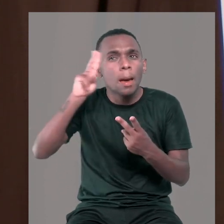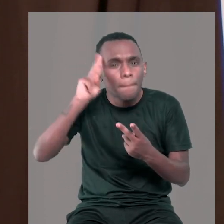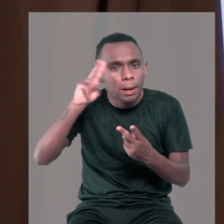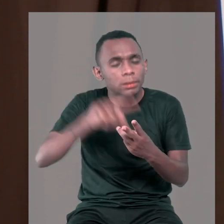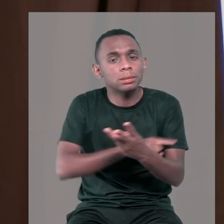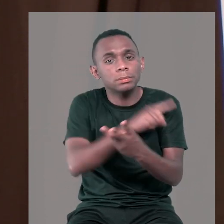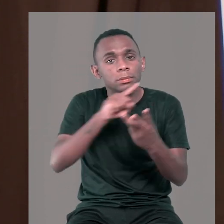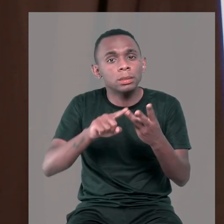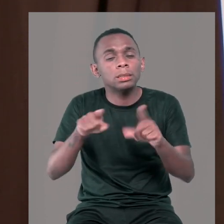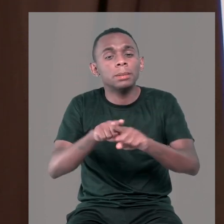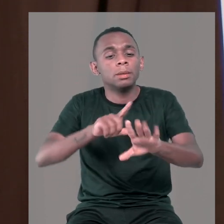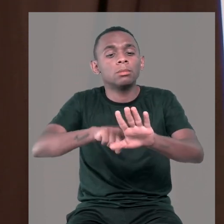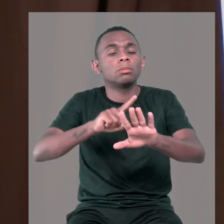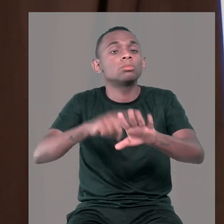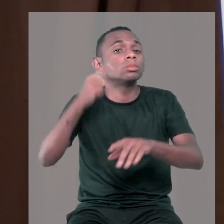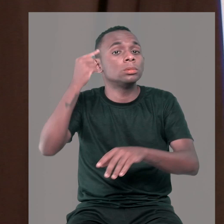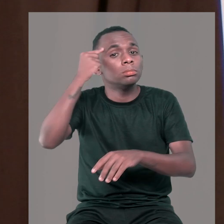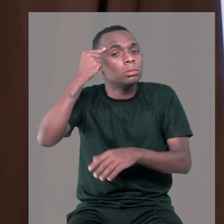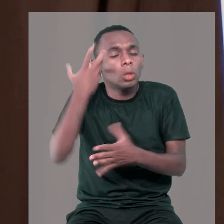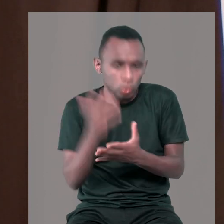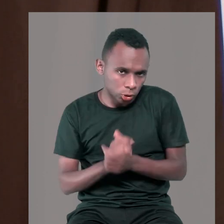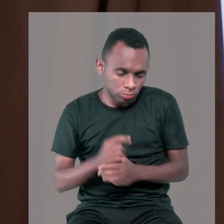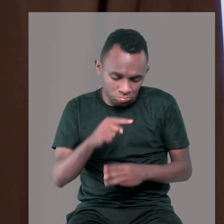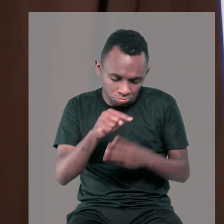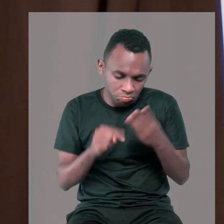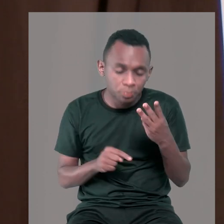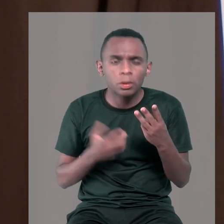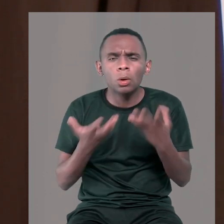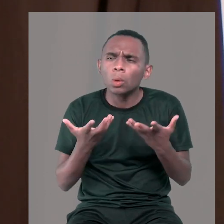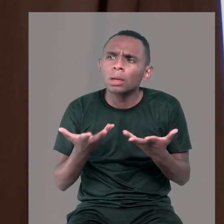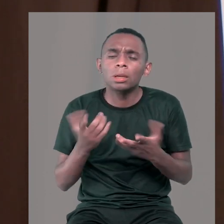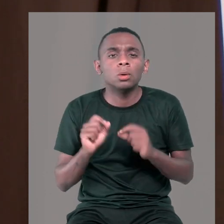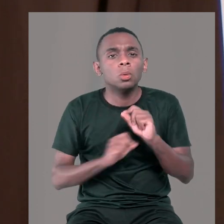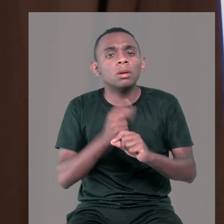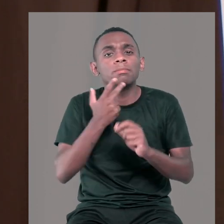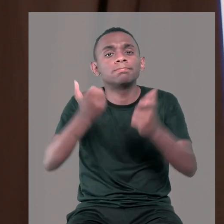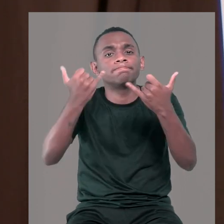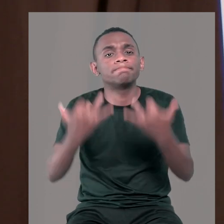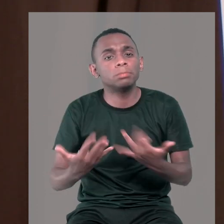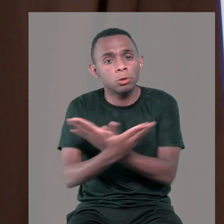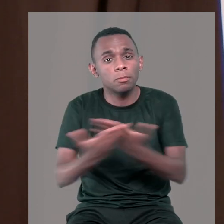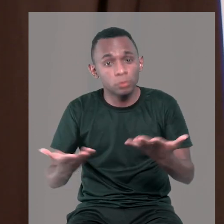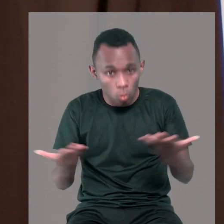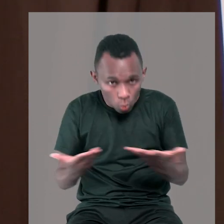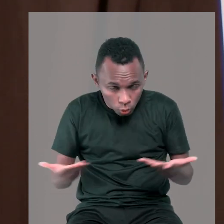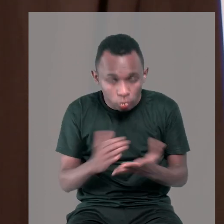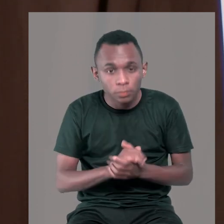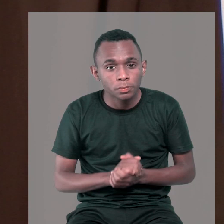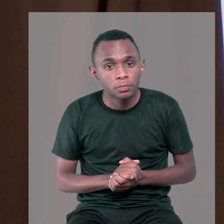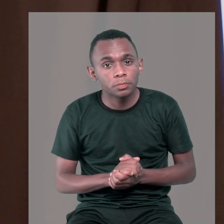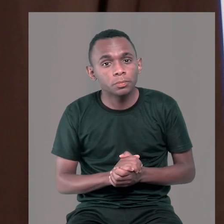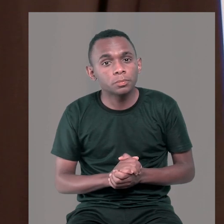uma interlocução, de uma conversa com vocês, o que eu gostaria de falar é